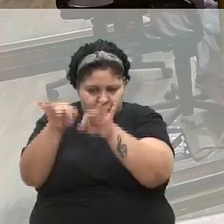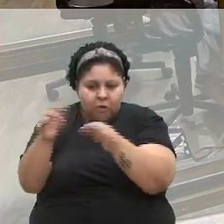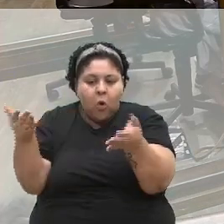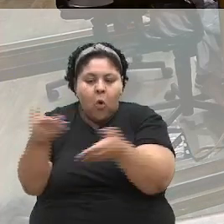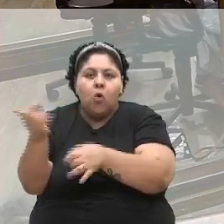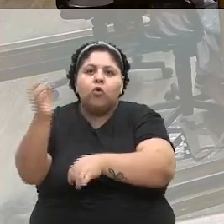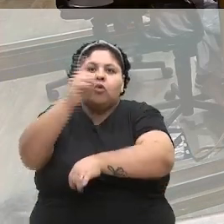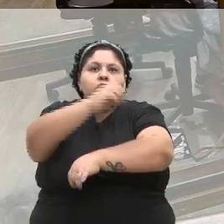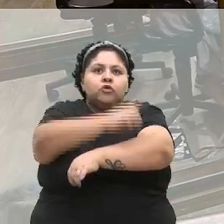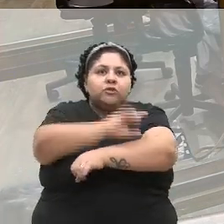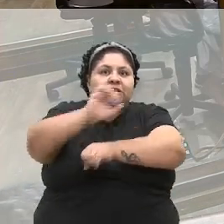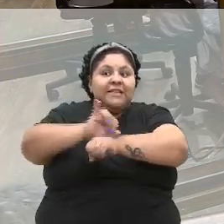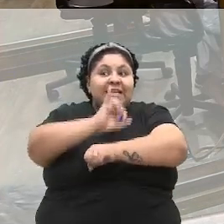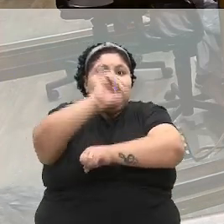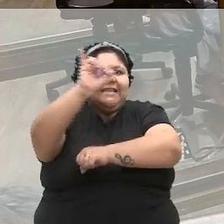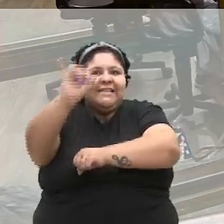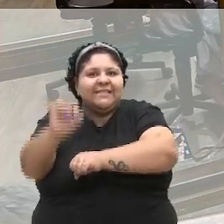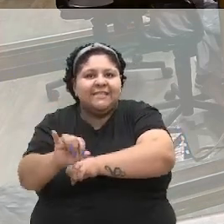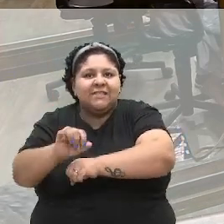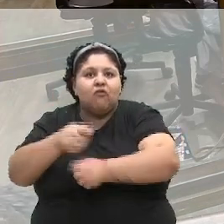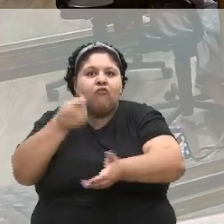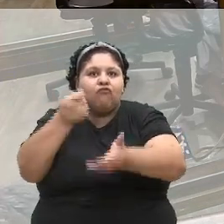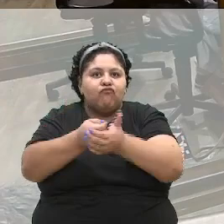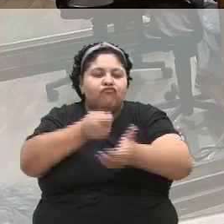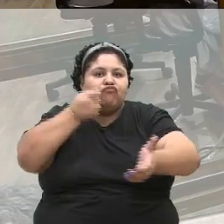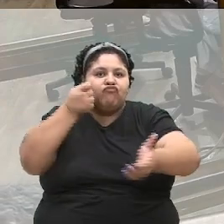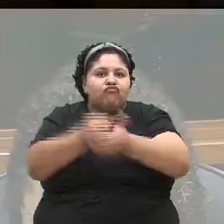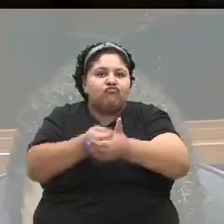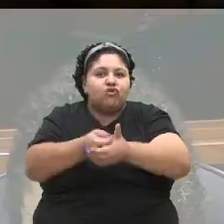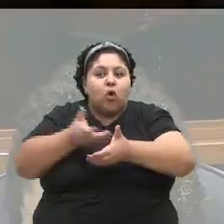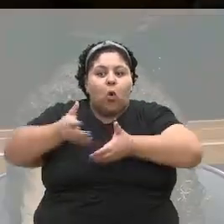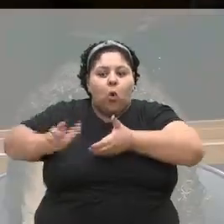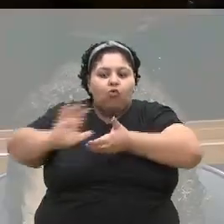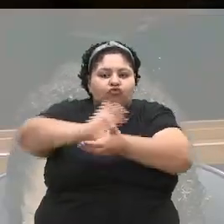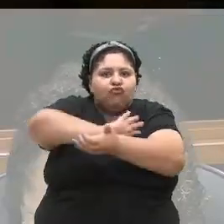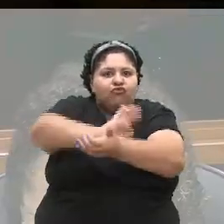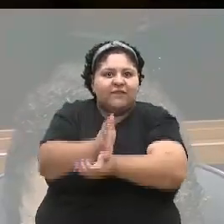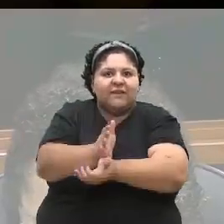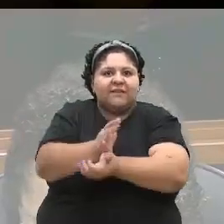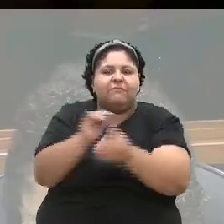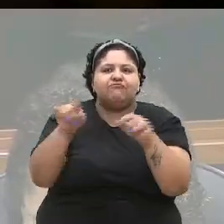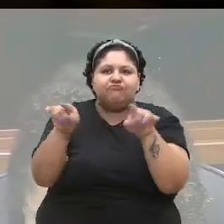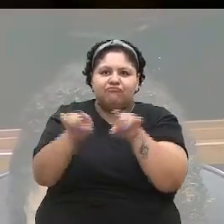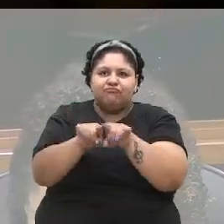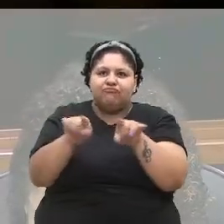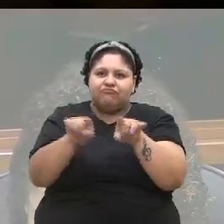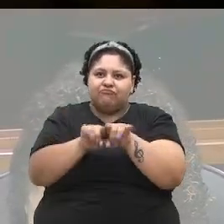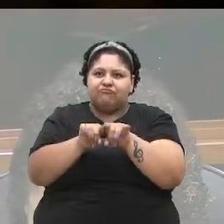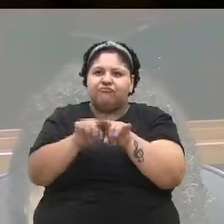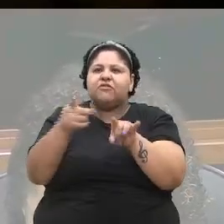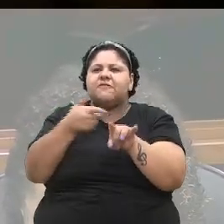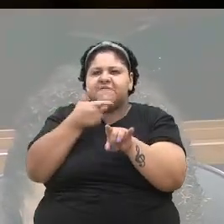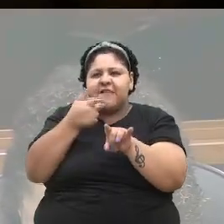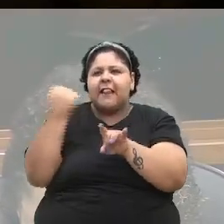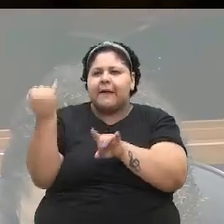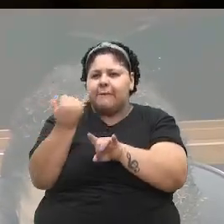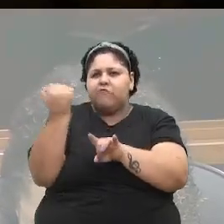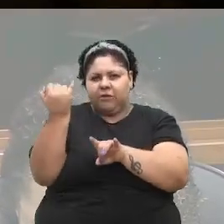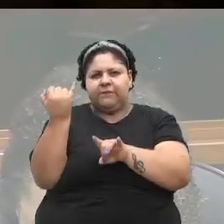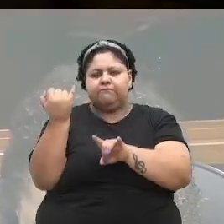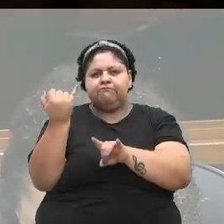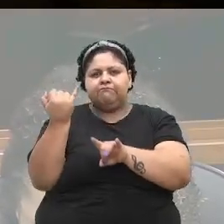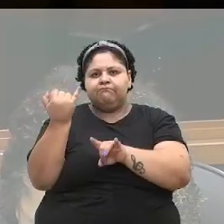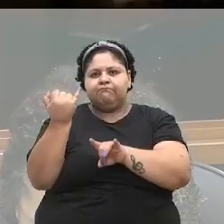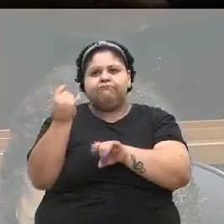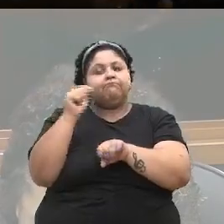é Dia Internacional da Luta contra o Racismo. Então, também fazer esse ponto bem importante, num